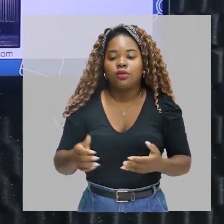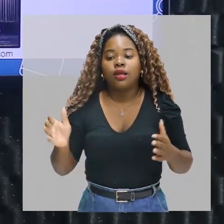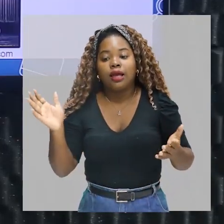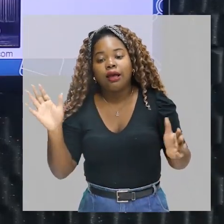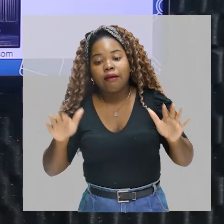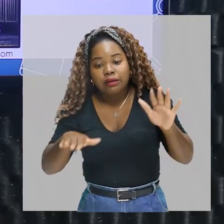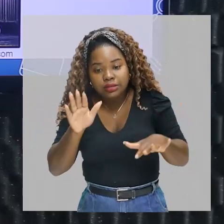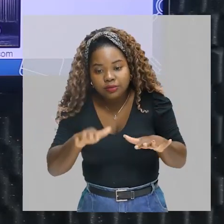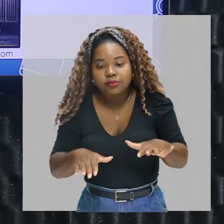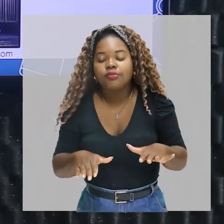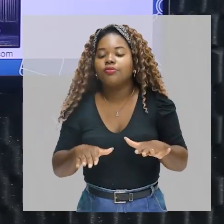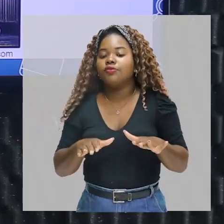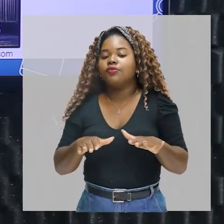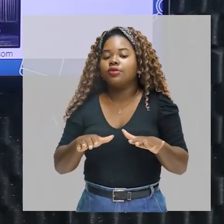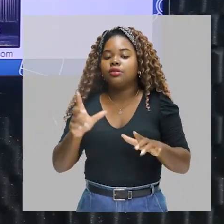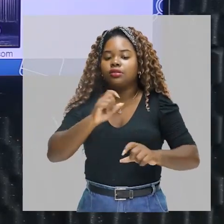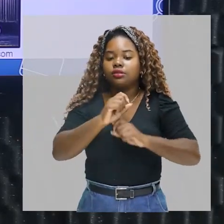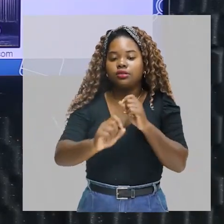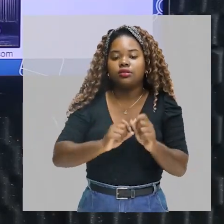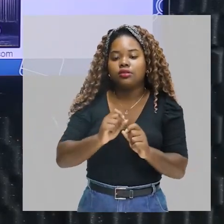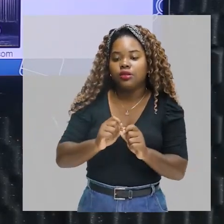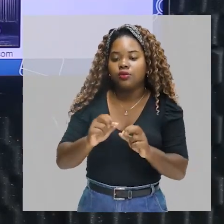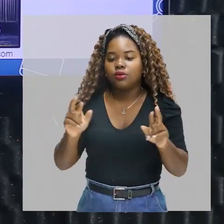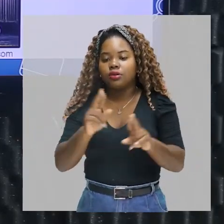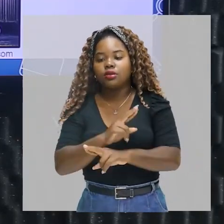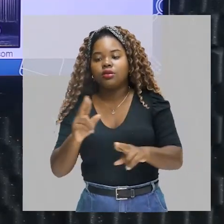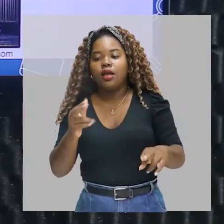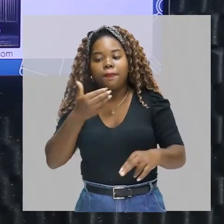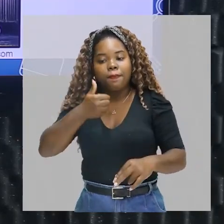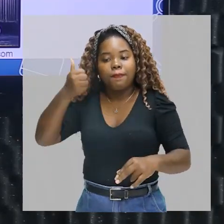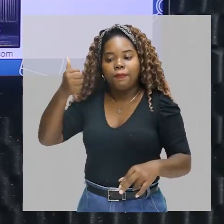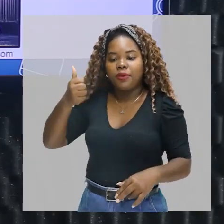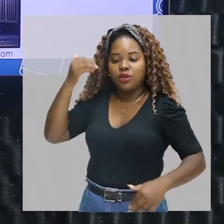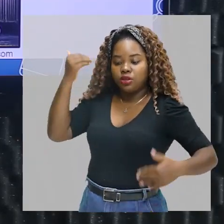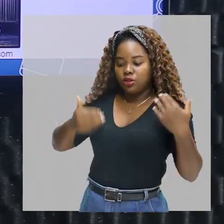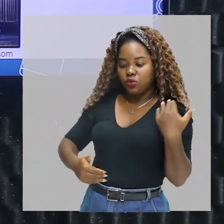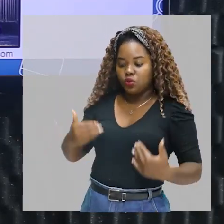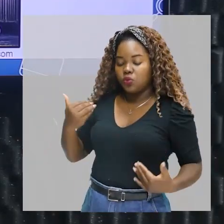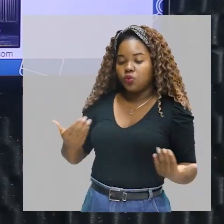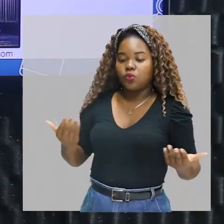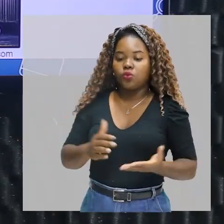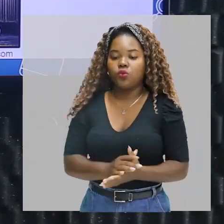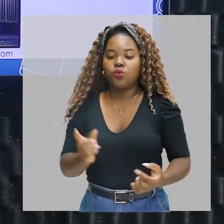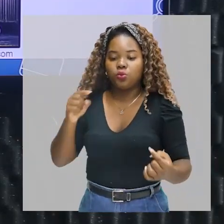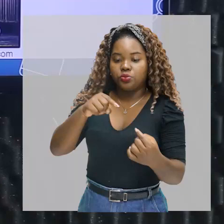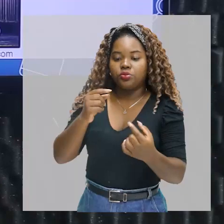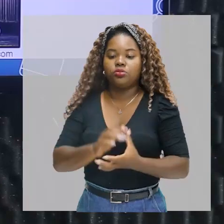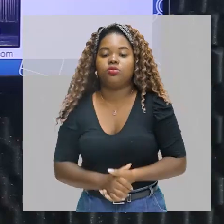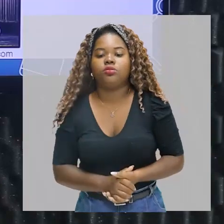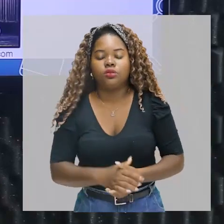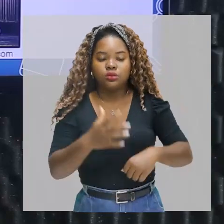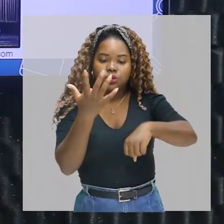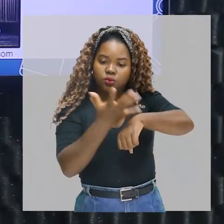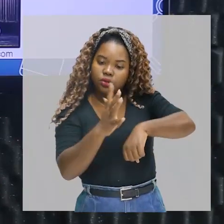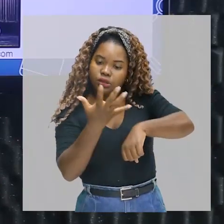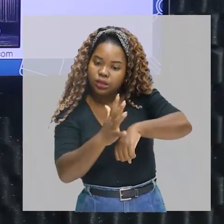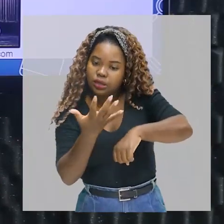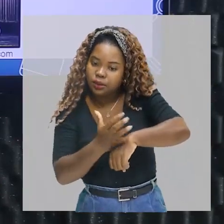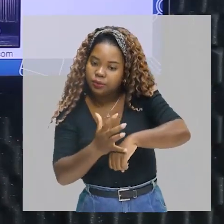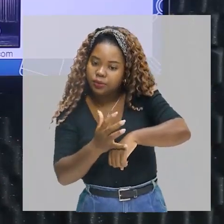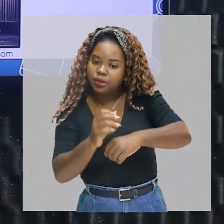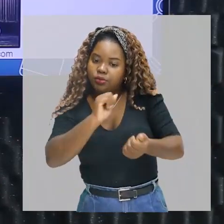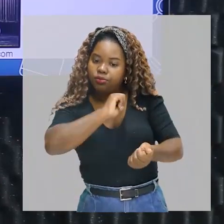quê? Ao aumento do rendimento. Eu gosto sempre de frisar isso. O treinamento esportivo ele pode